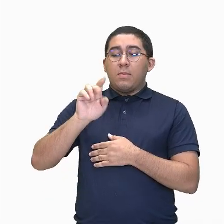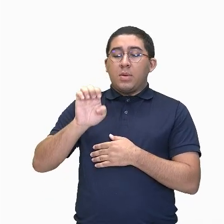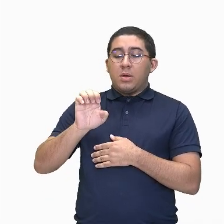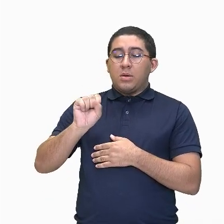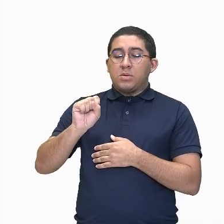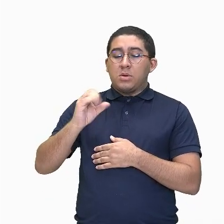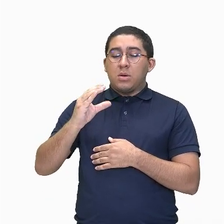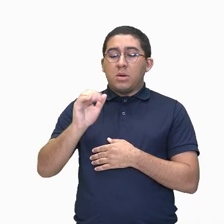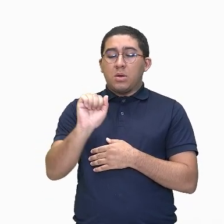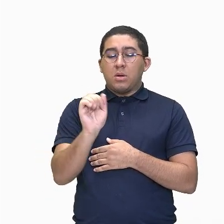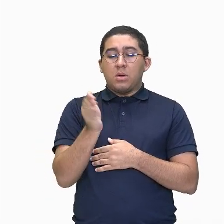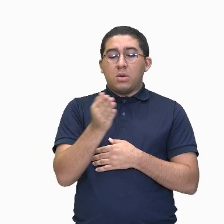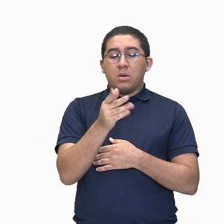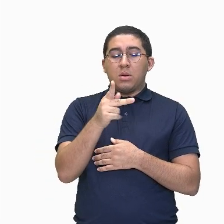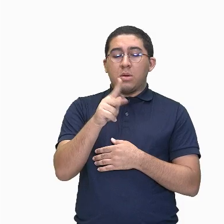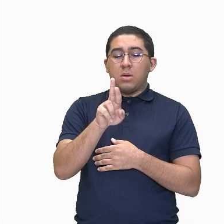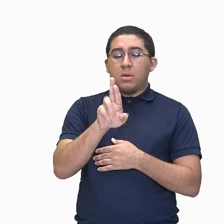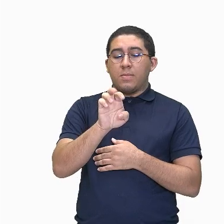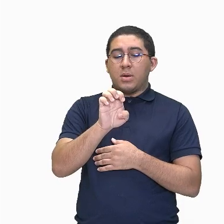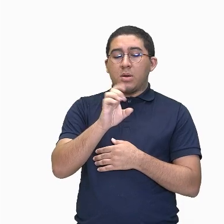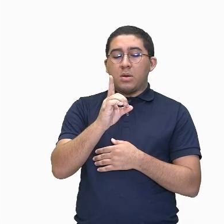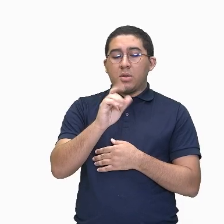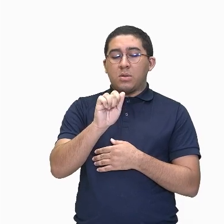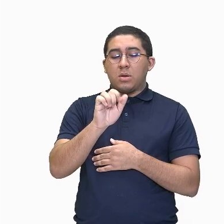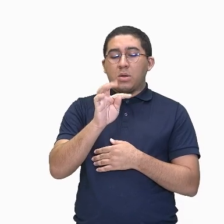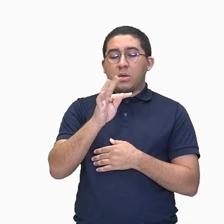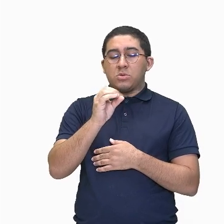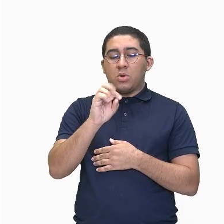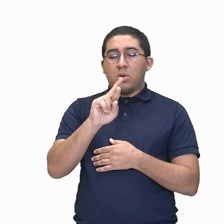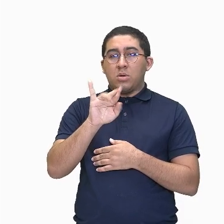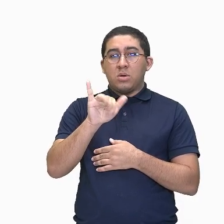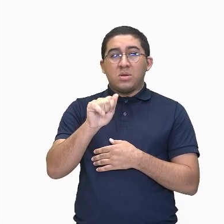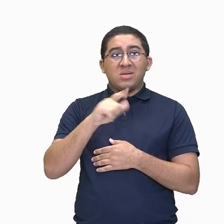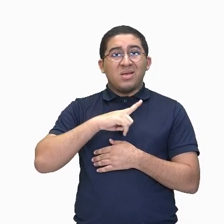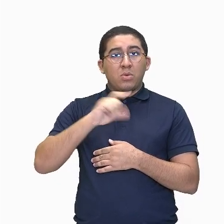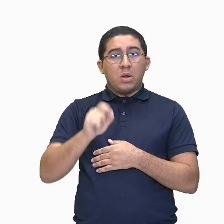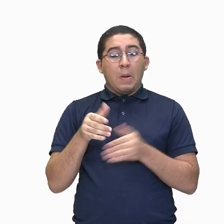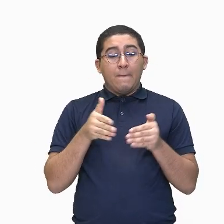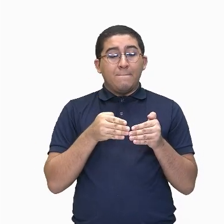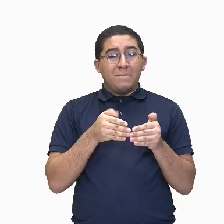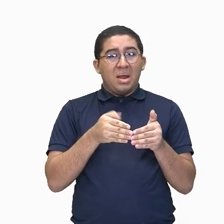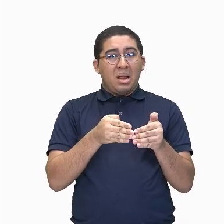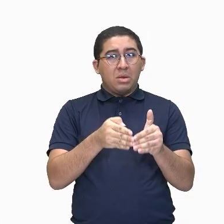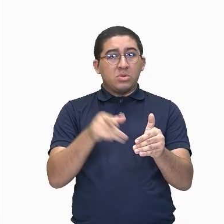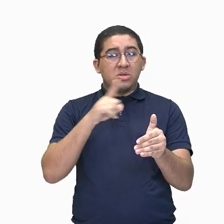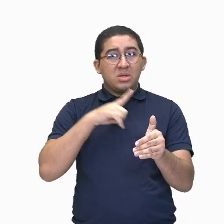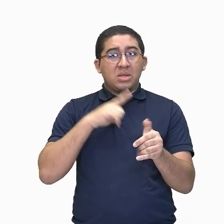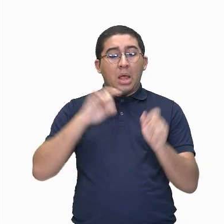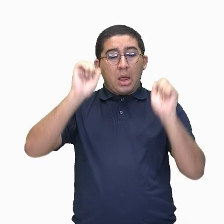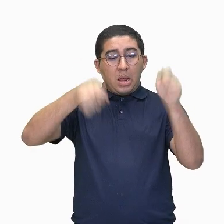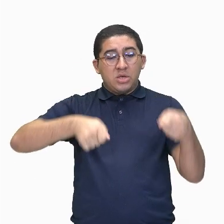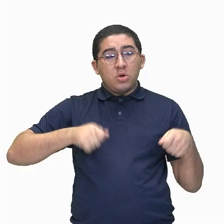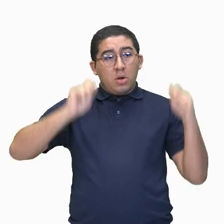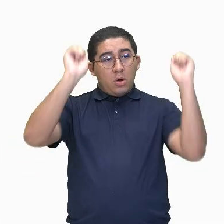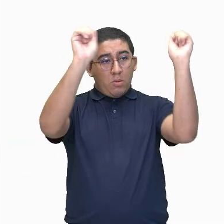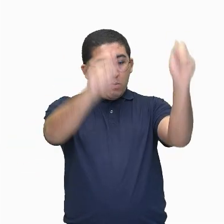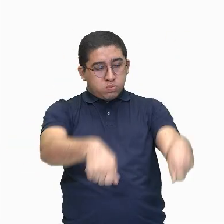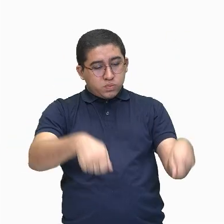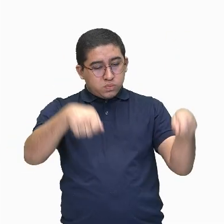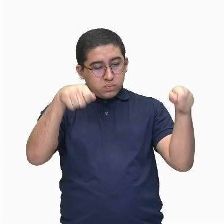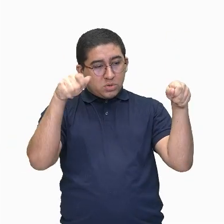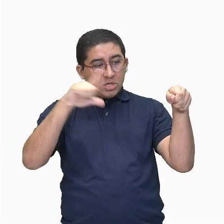É quando aqueles barcos enormes entram, né, com as redes também muito grandes, e elas acabam